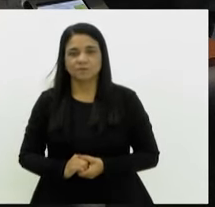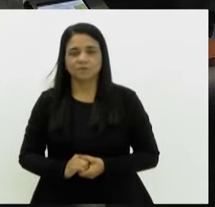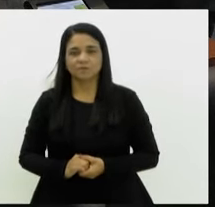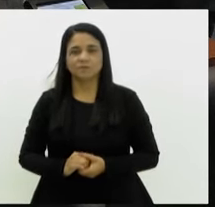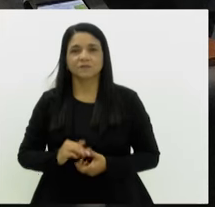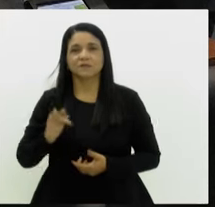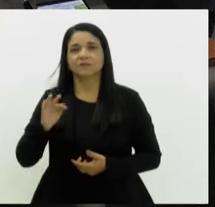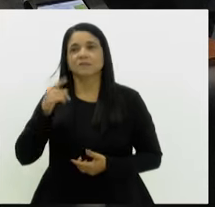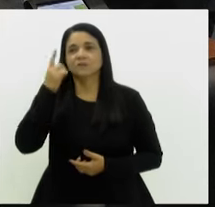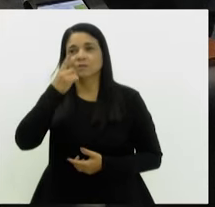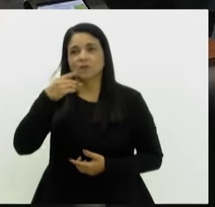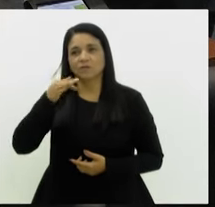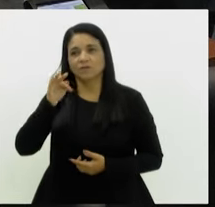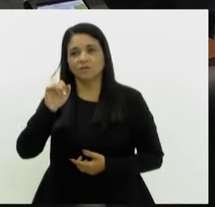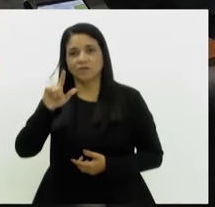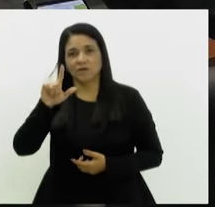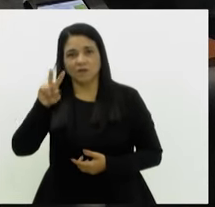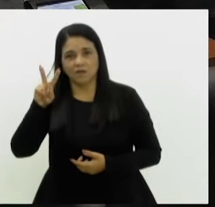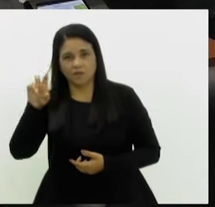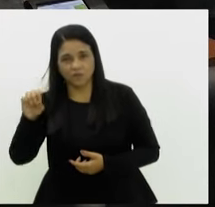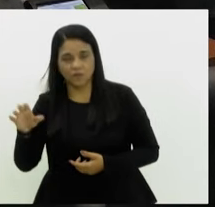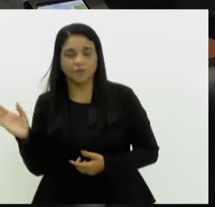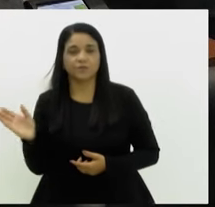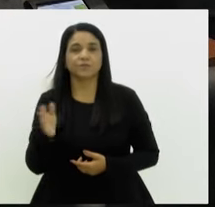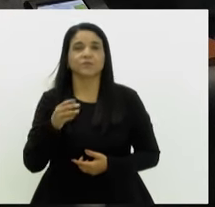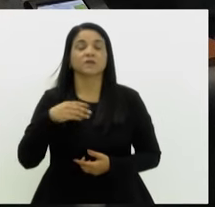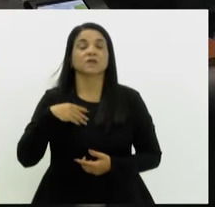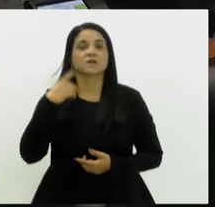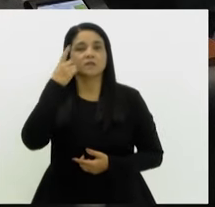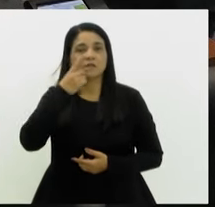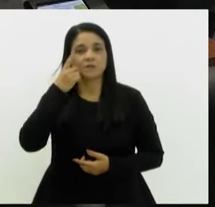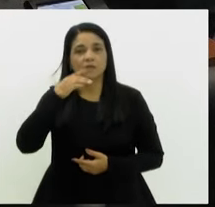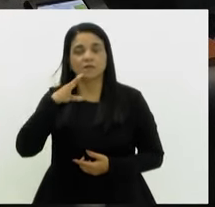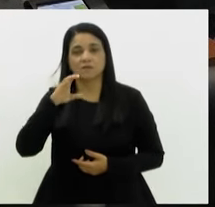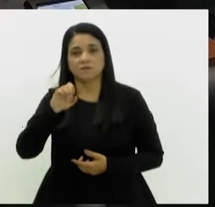Flávio Serafini, Célio Jordão.